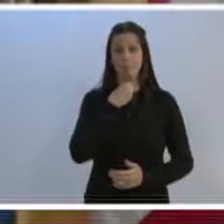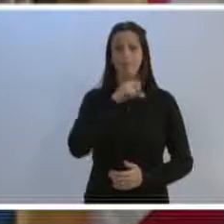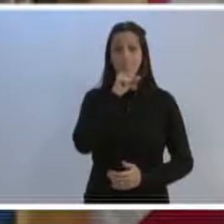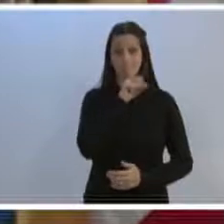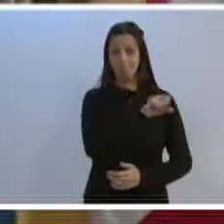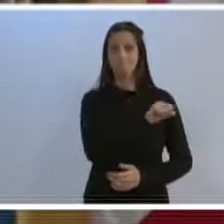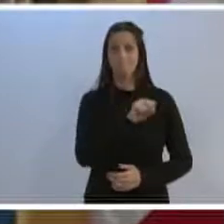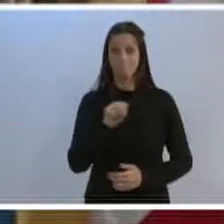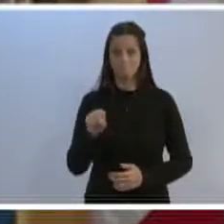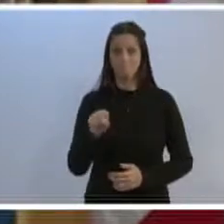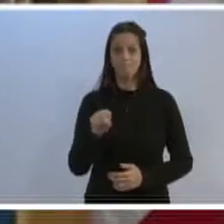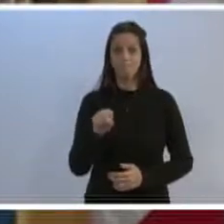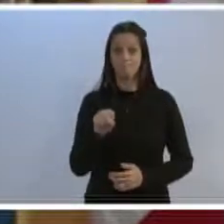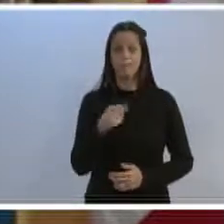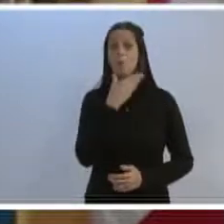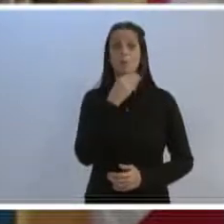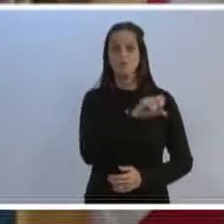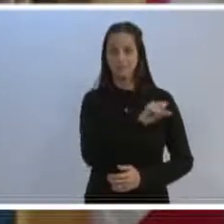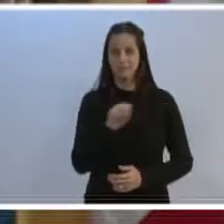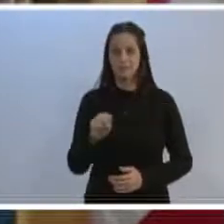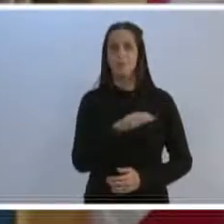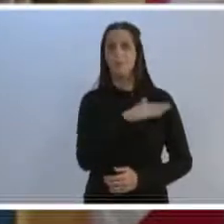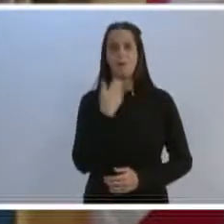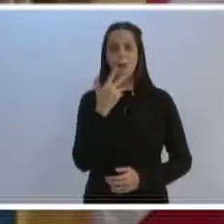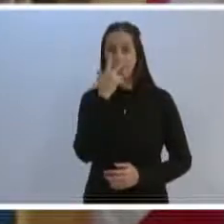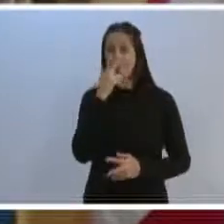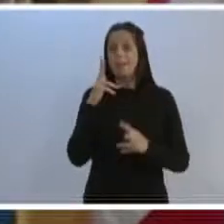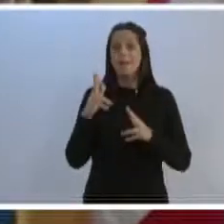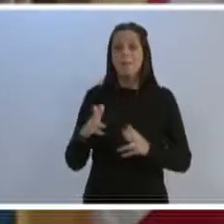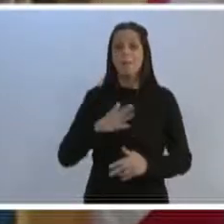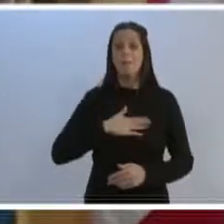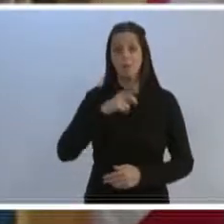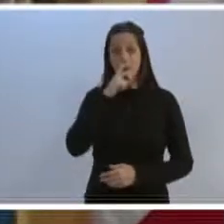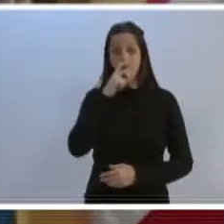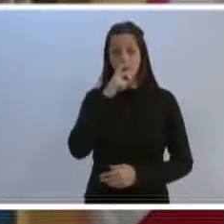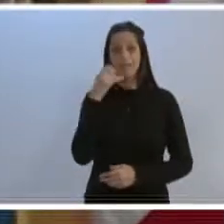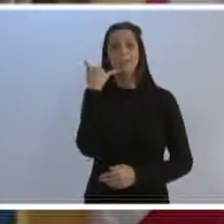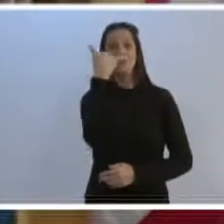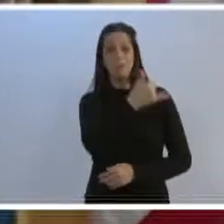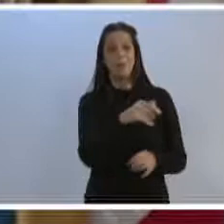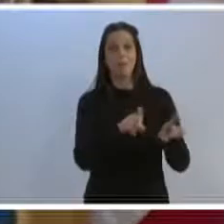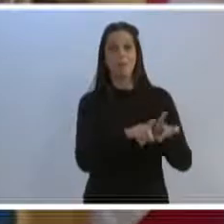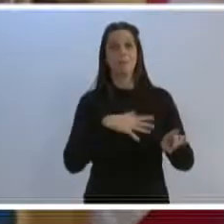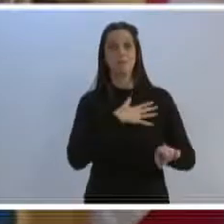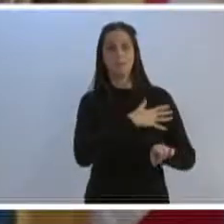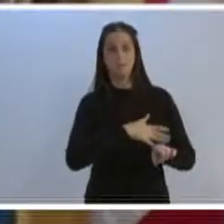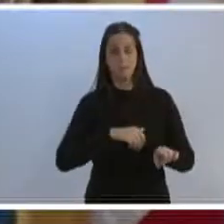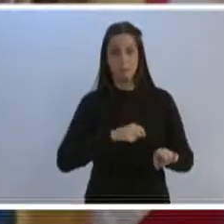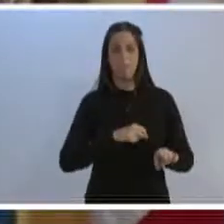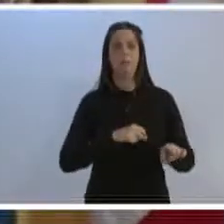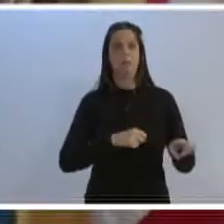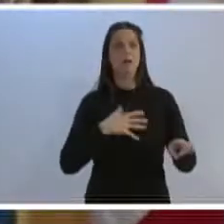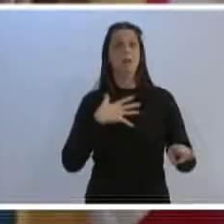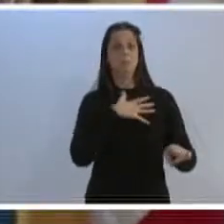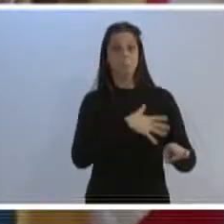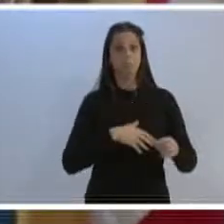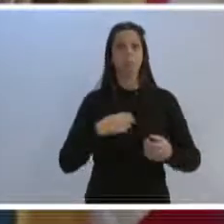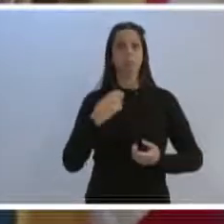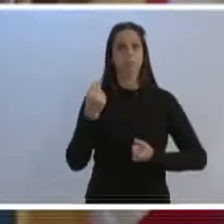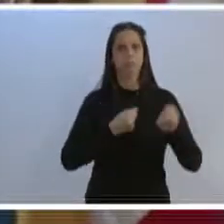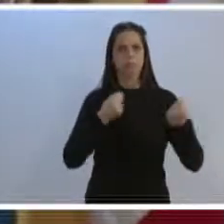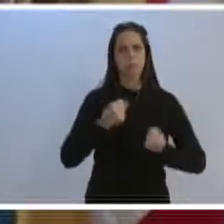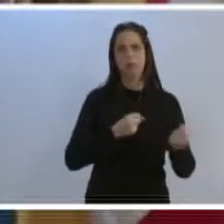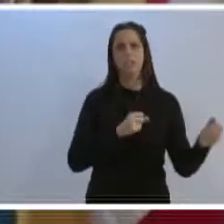pai do processo assim e nós chamamos uma unidade do samu eles com toda a presteza fizeram o atendimento